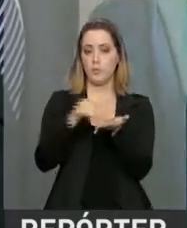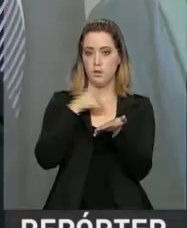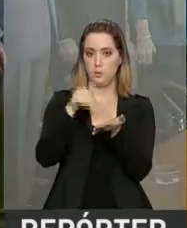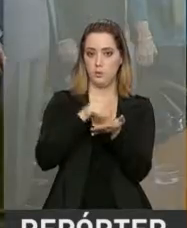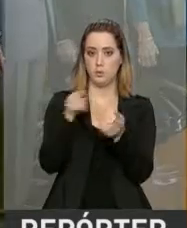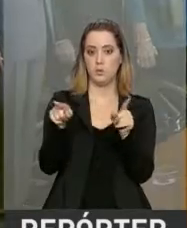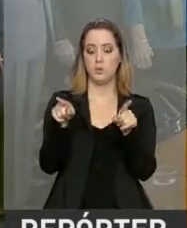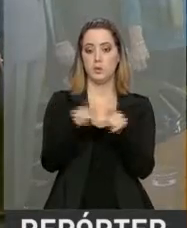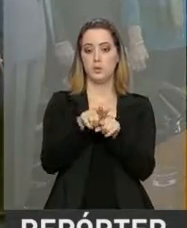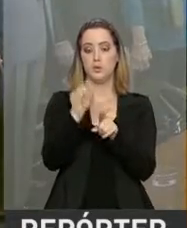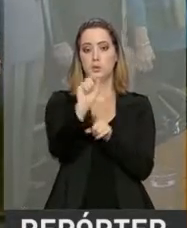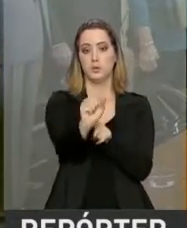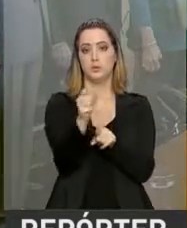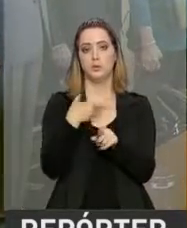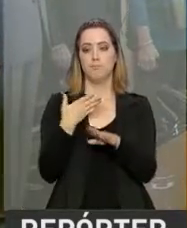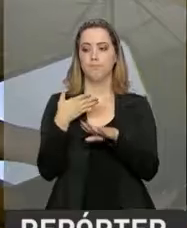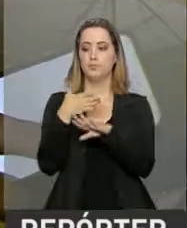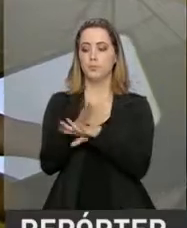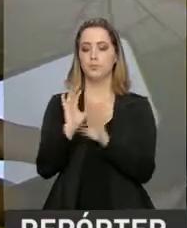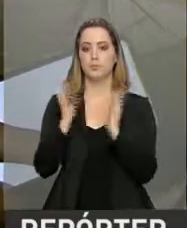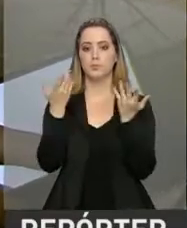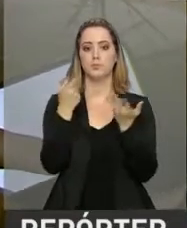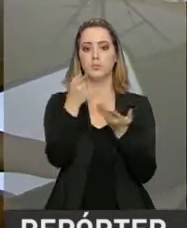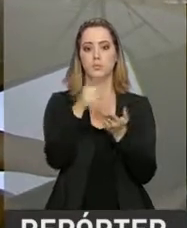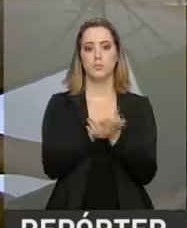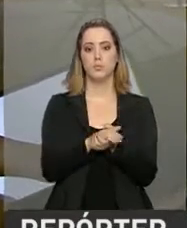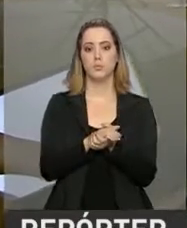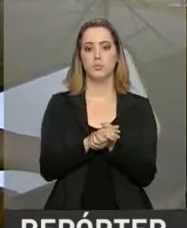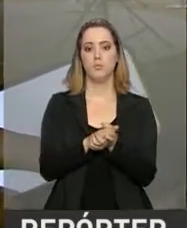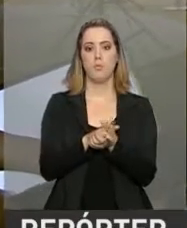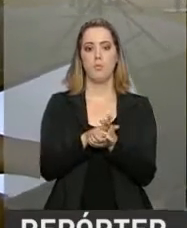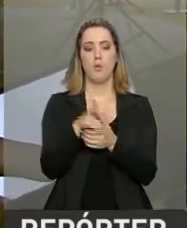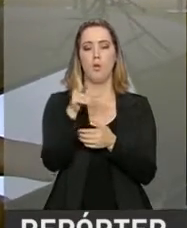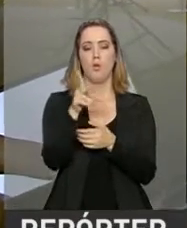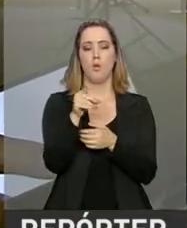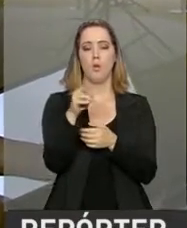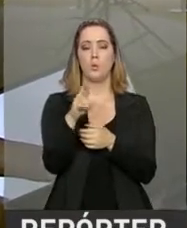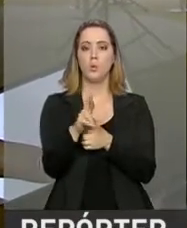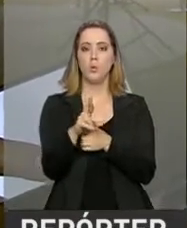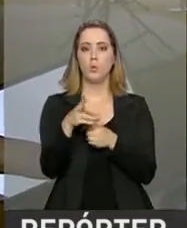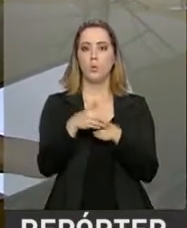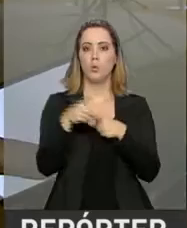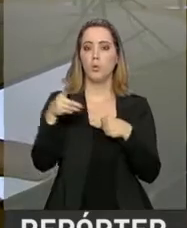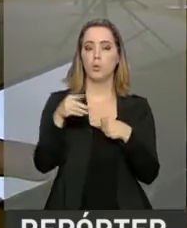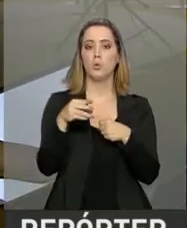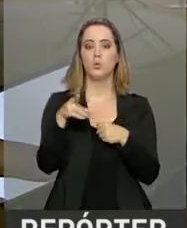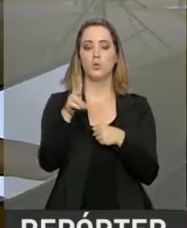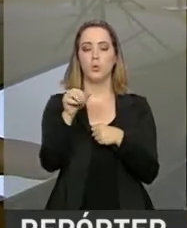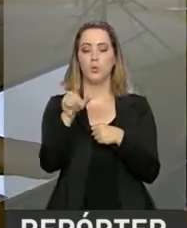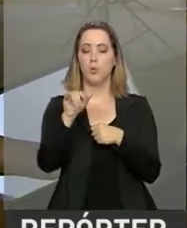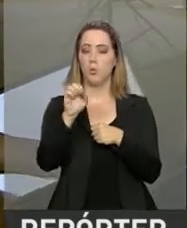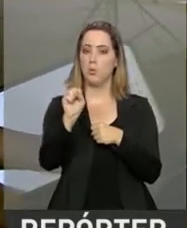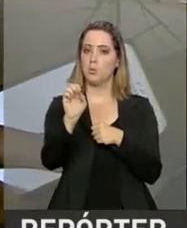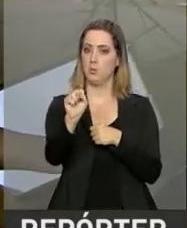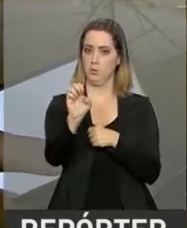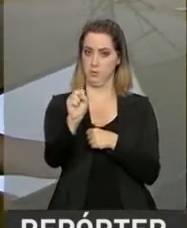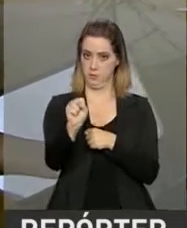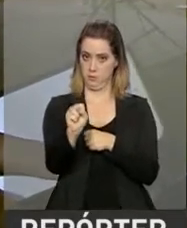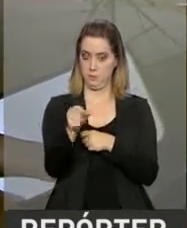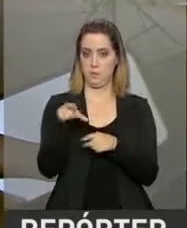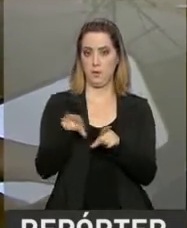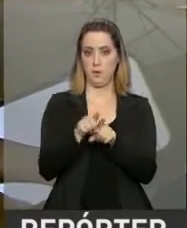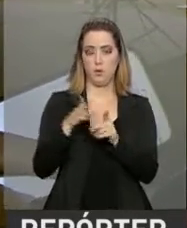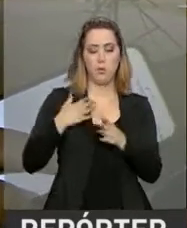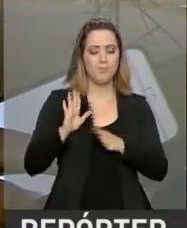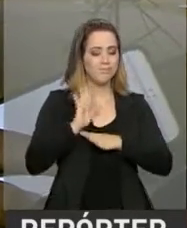do governo, participou da sessão. Doutor Ulisses foi um brasileiro que combateu politicamente,